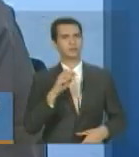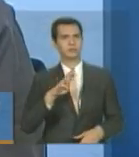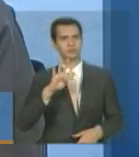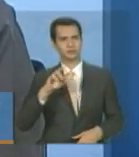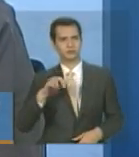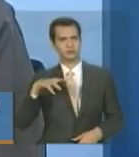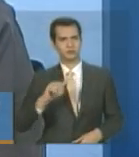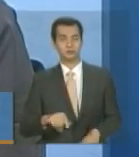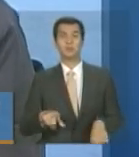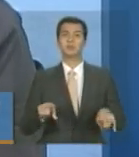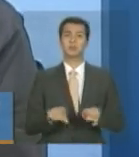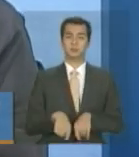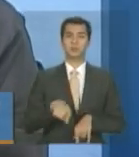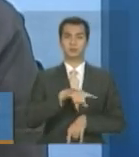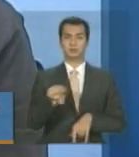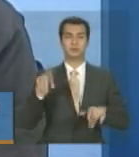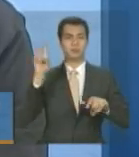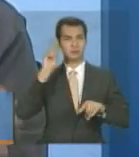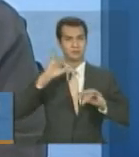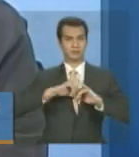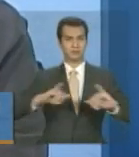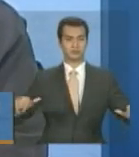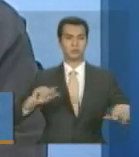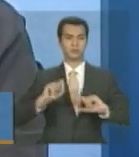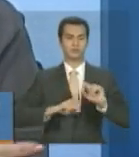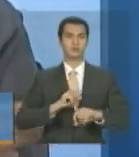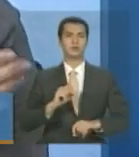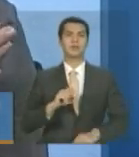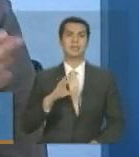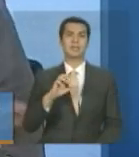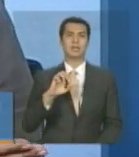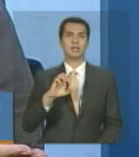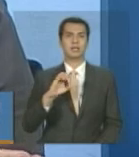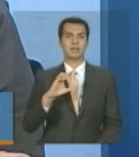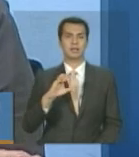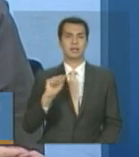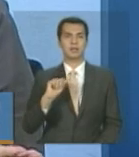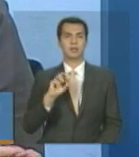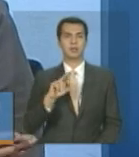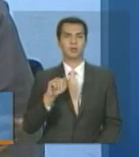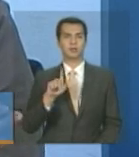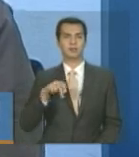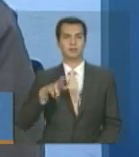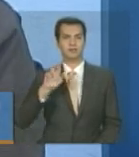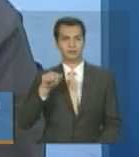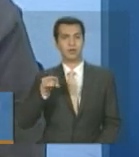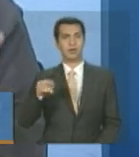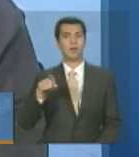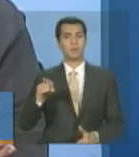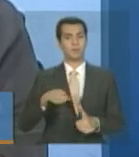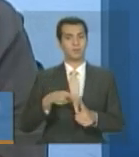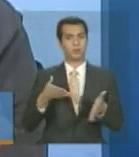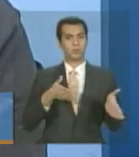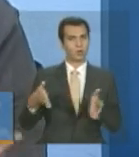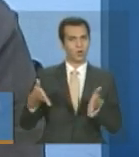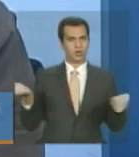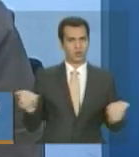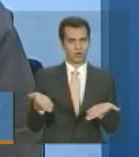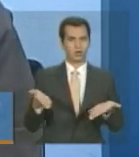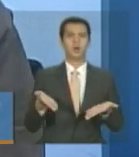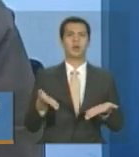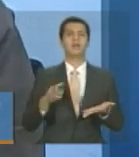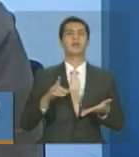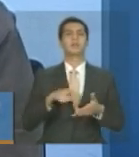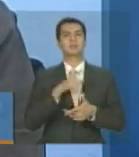Só lembrando que, bom, a Carolina participou com a gente nesse primeiro bloco, a Cristina vai continuar